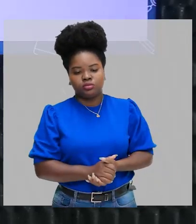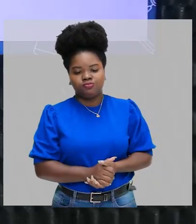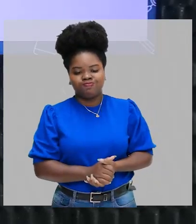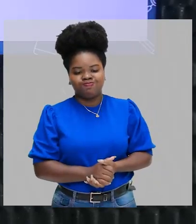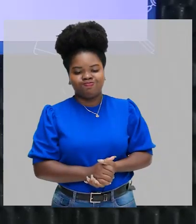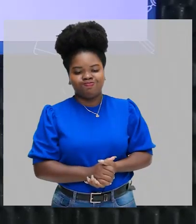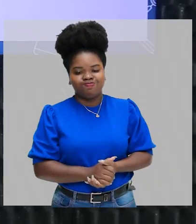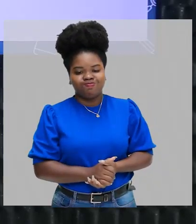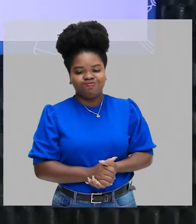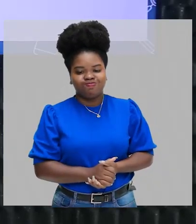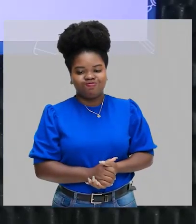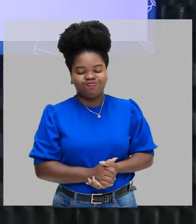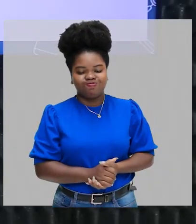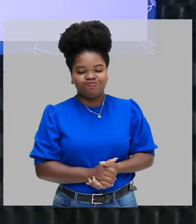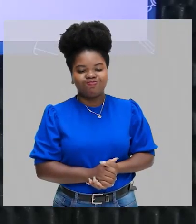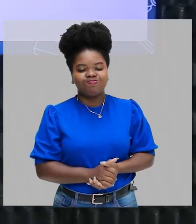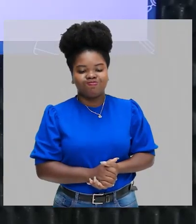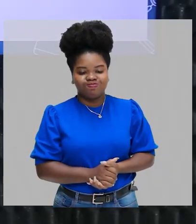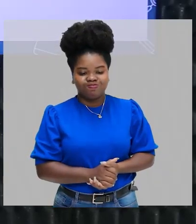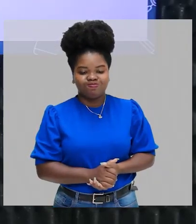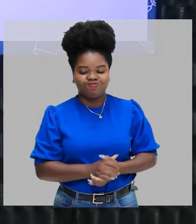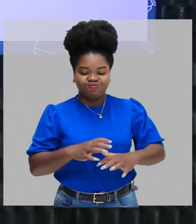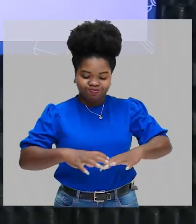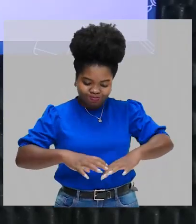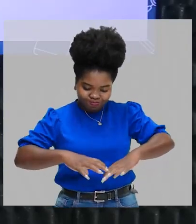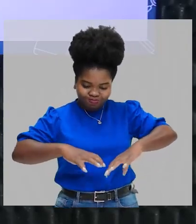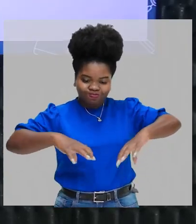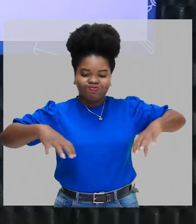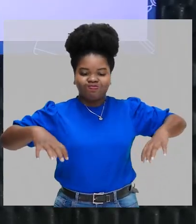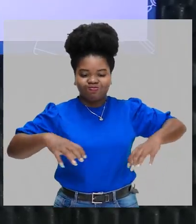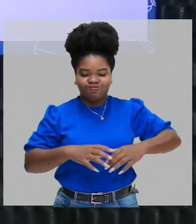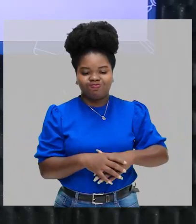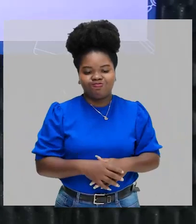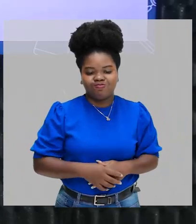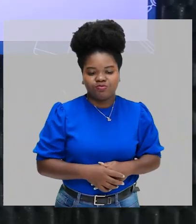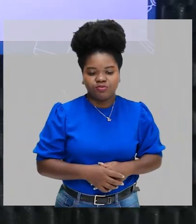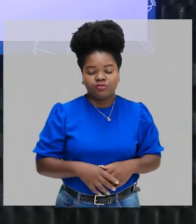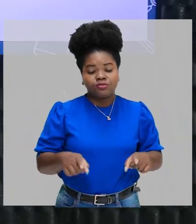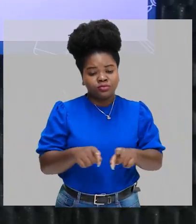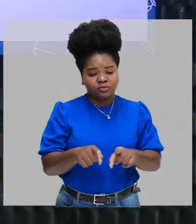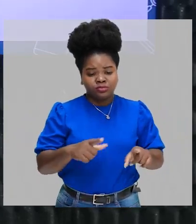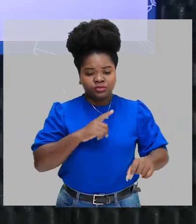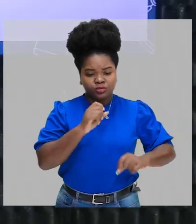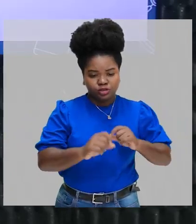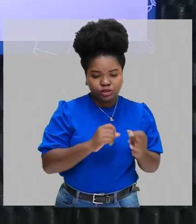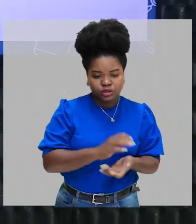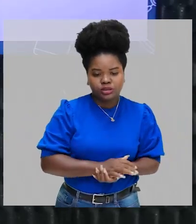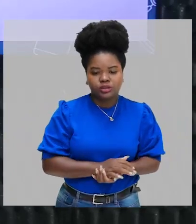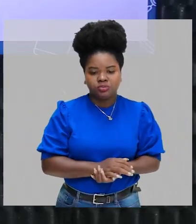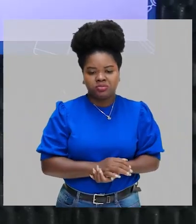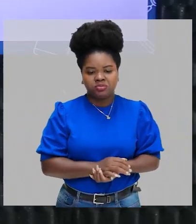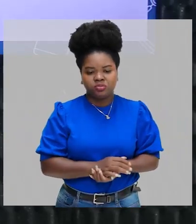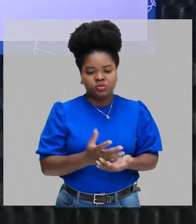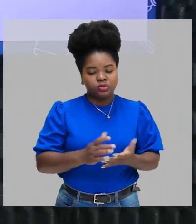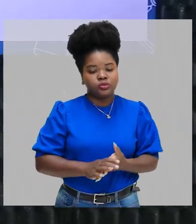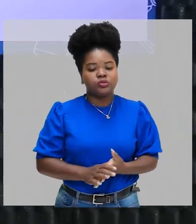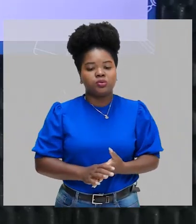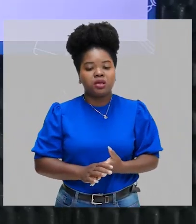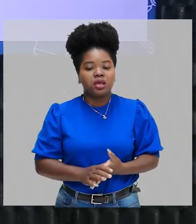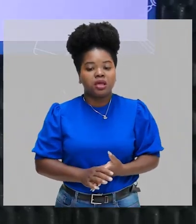indo mais além nessa questão separatista. Disputas étnicas acabaram existindo também, sobretudo se a